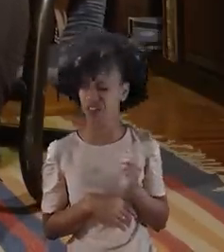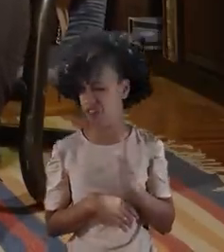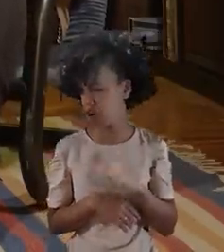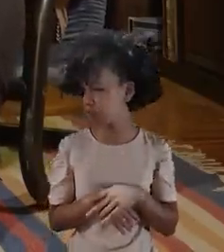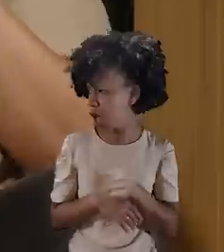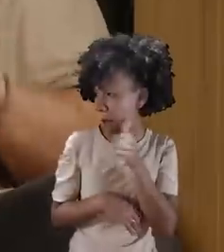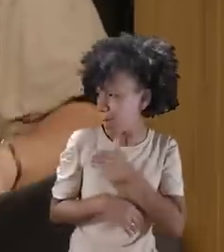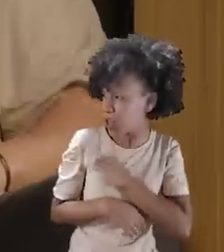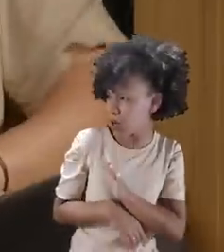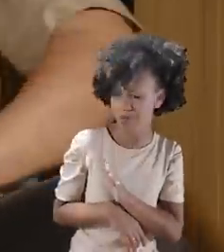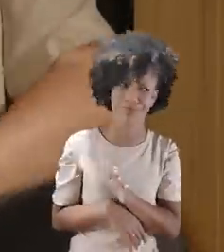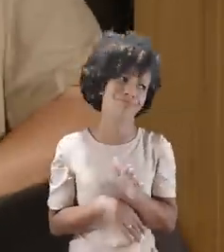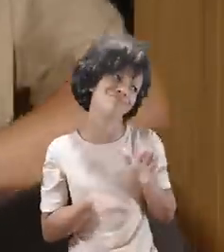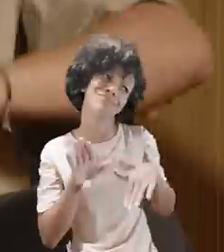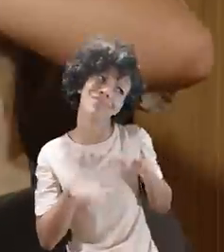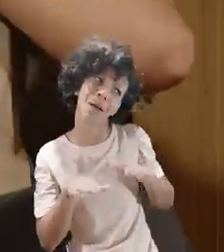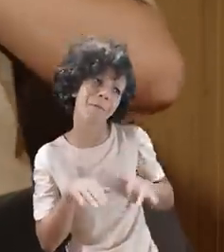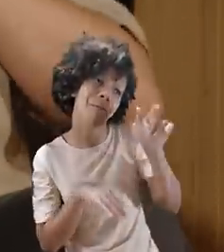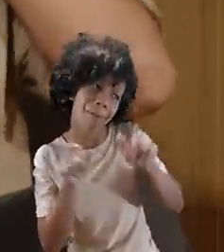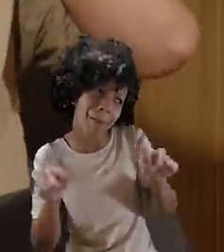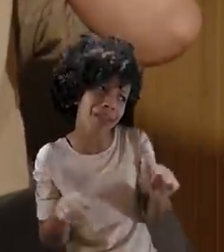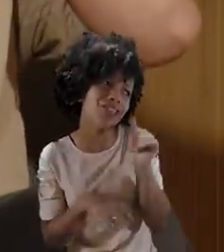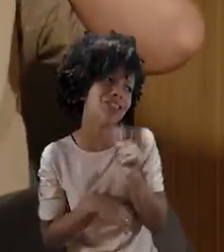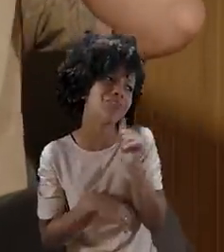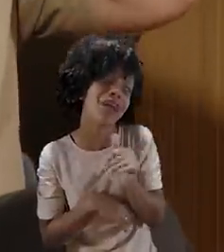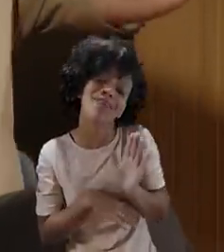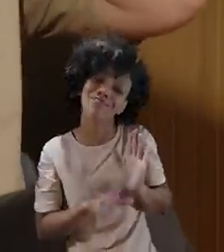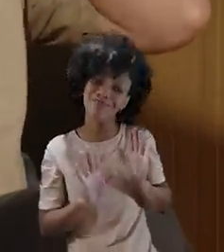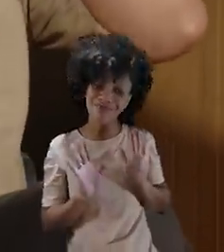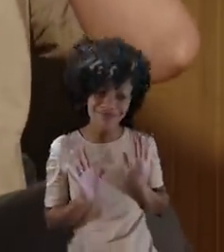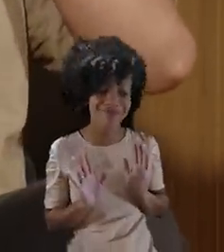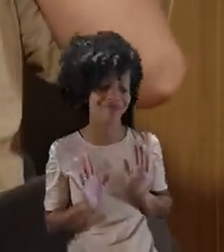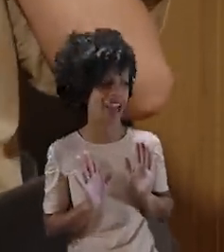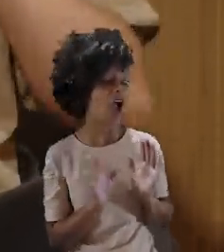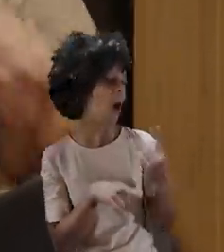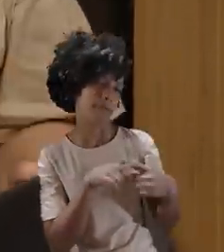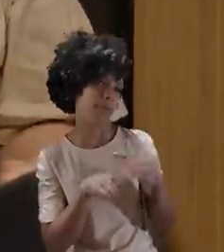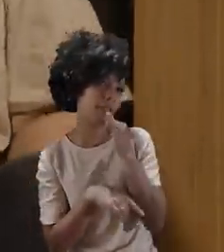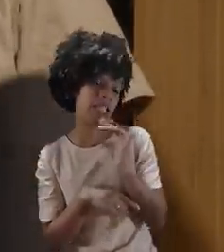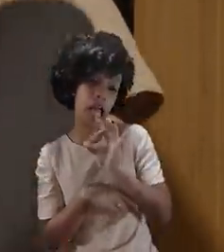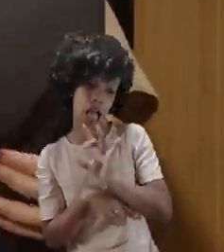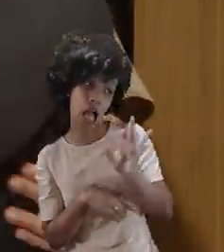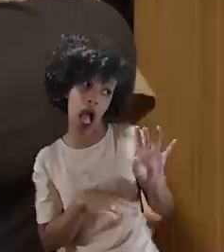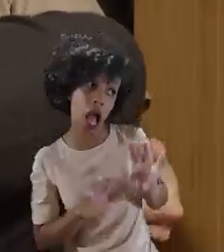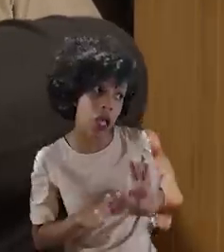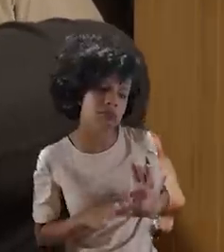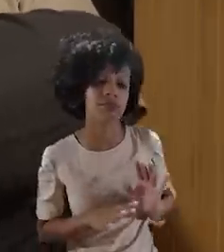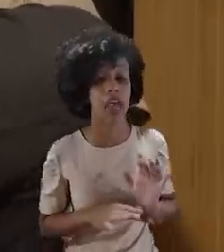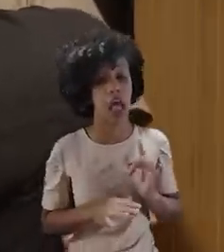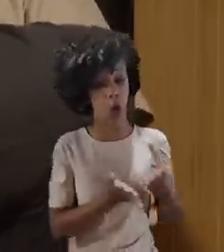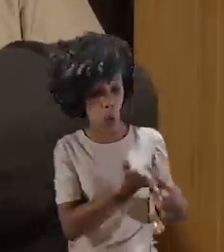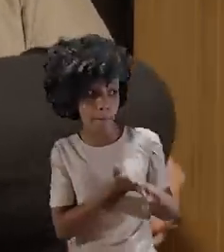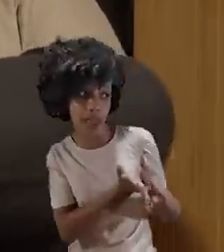mulher moda moda o tamanho depende tipo de mulher né mano Ah entendi mano assim cada tronco cada